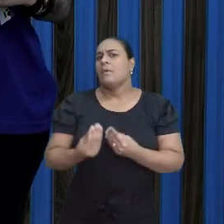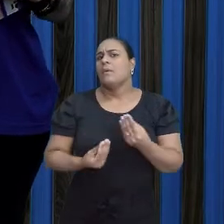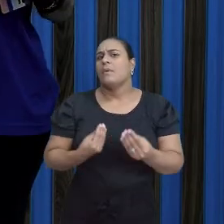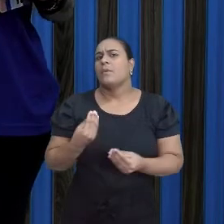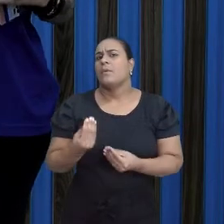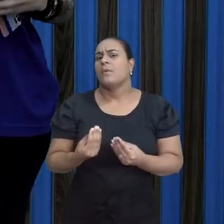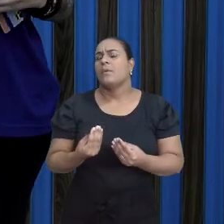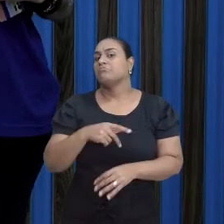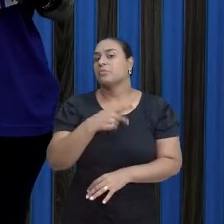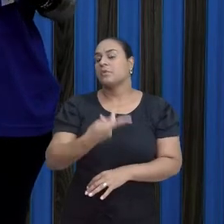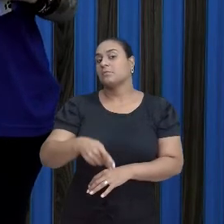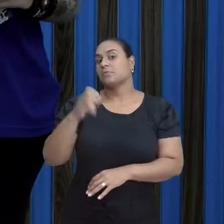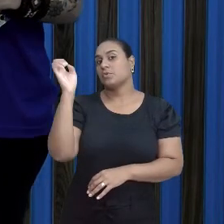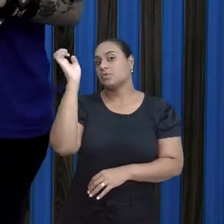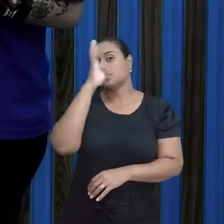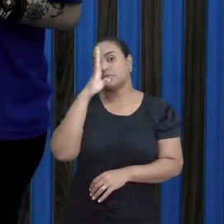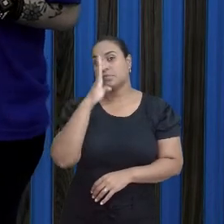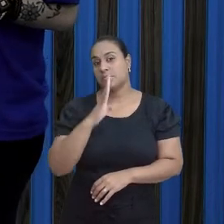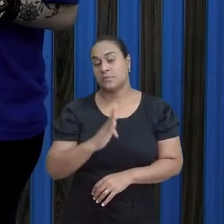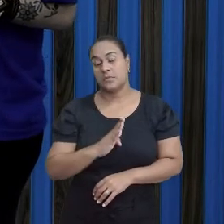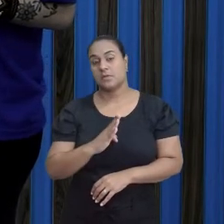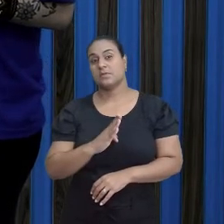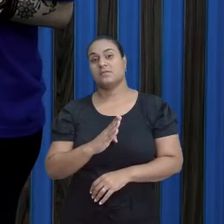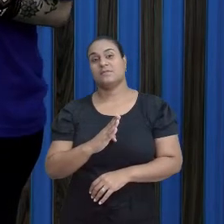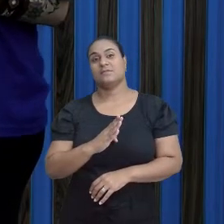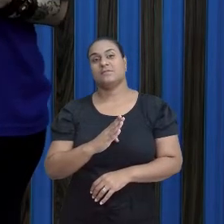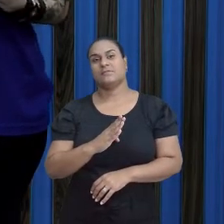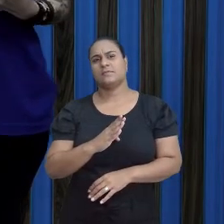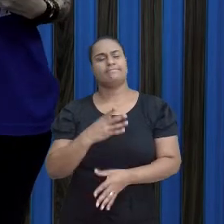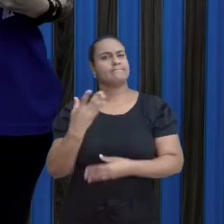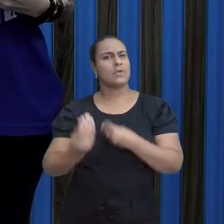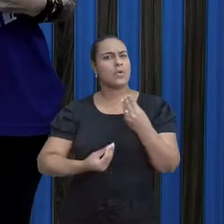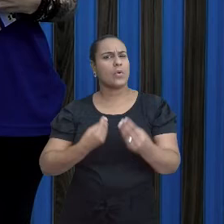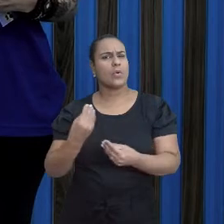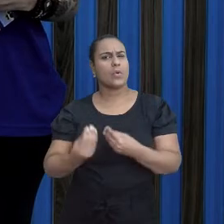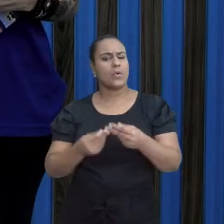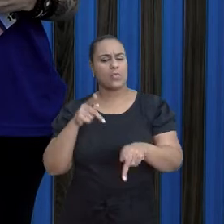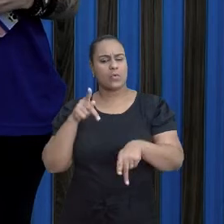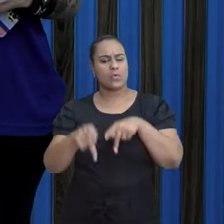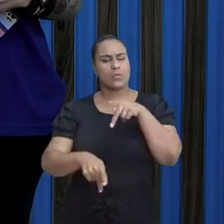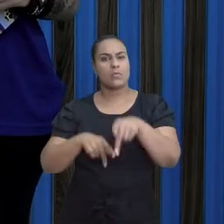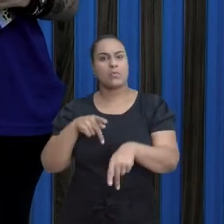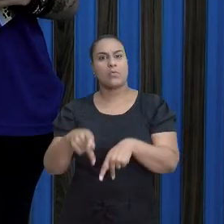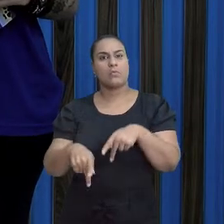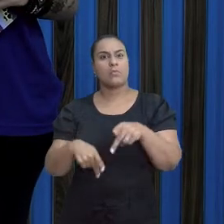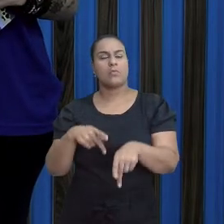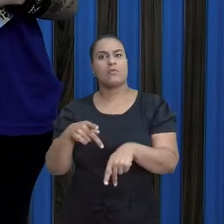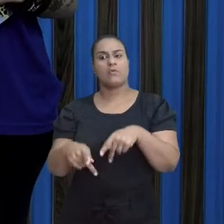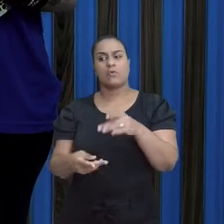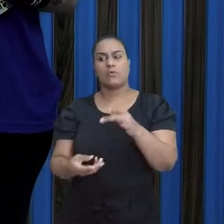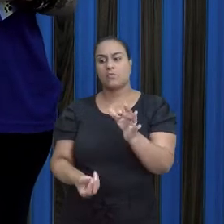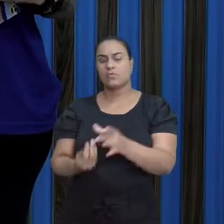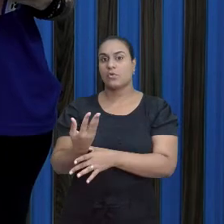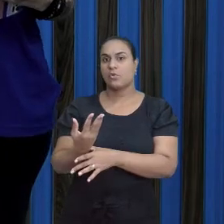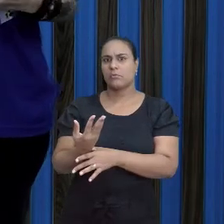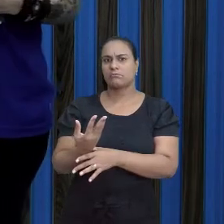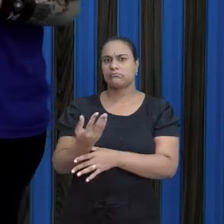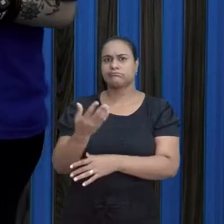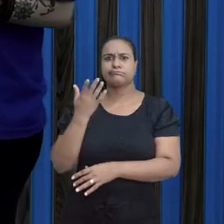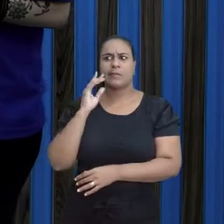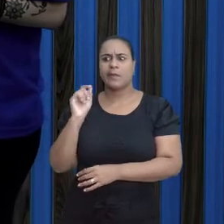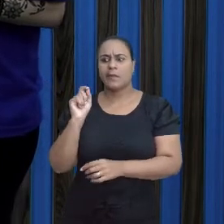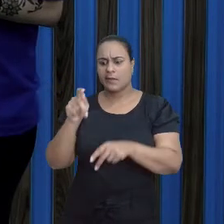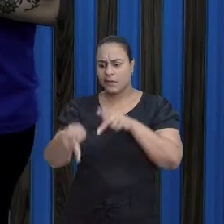realidade, né, do Brasil, no nosso país, como foi que esses povos, né, surgiram, quem são esses